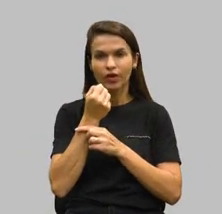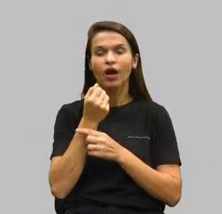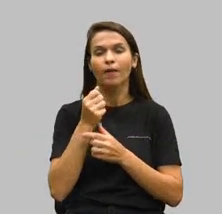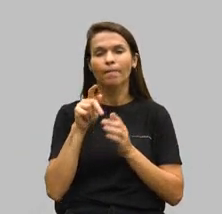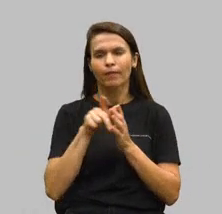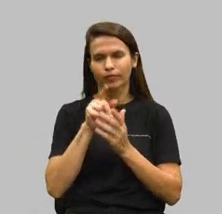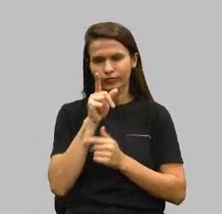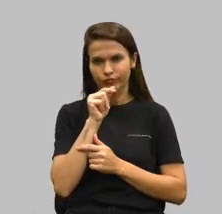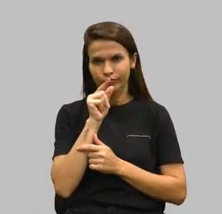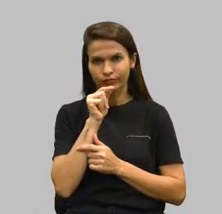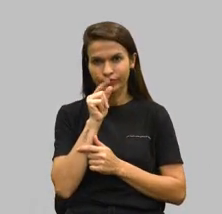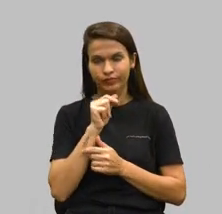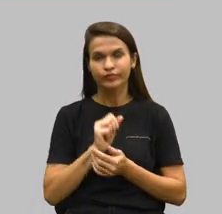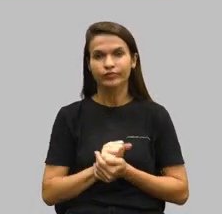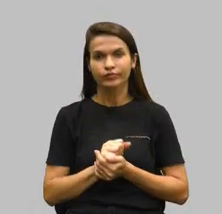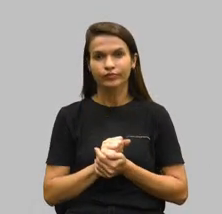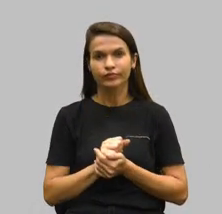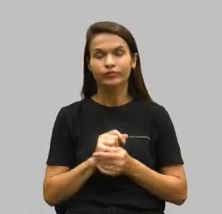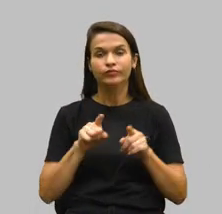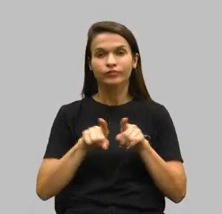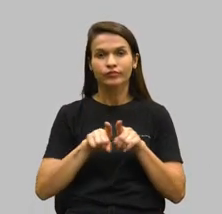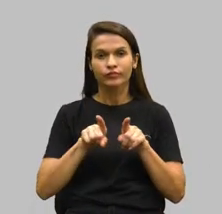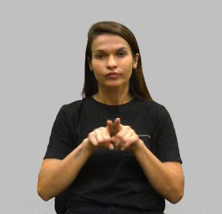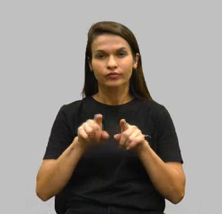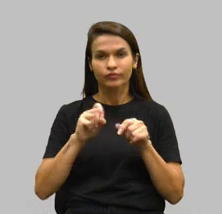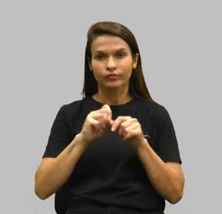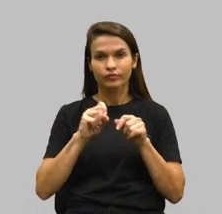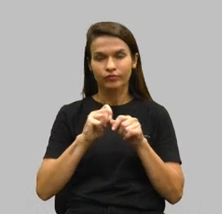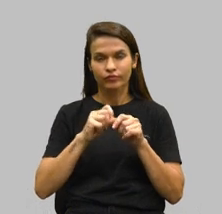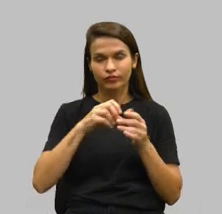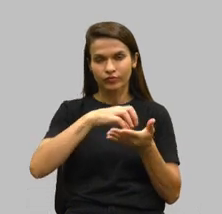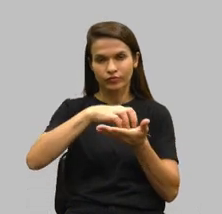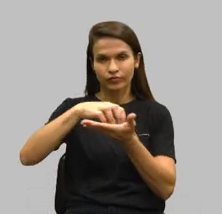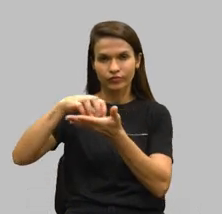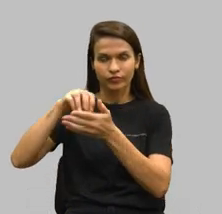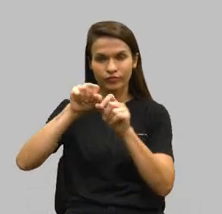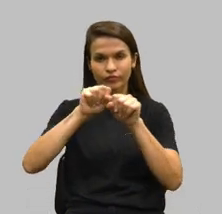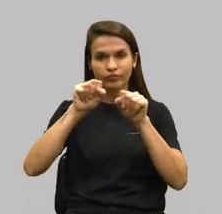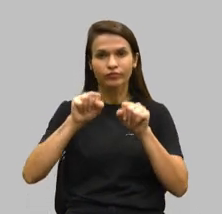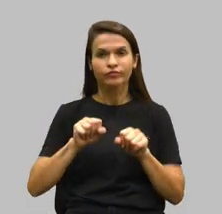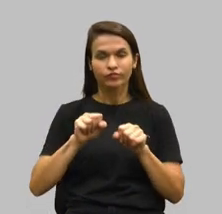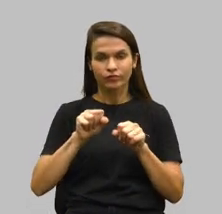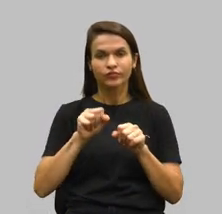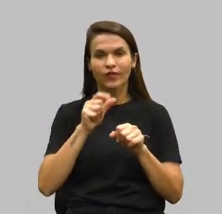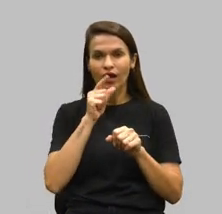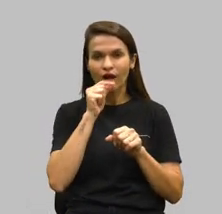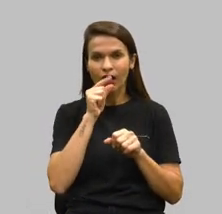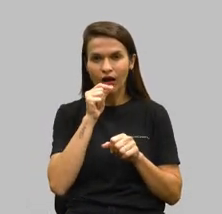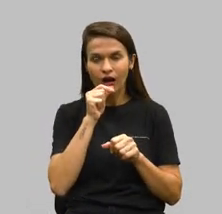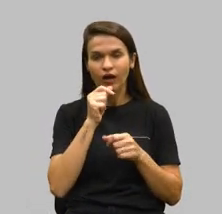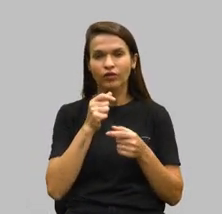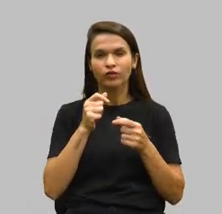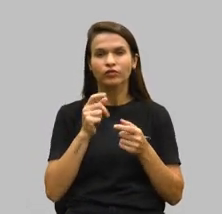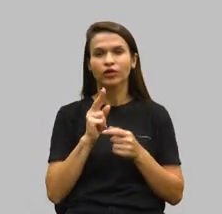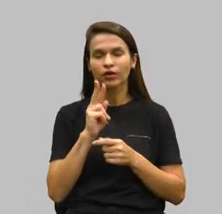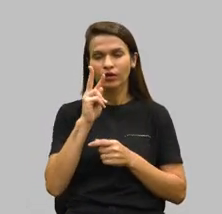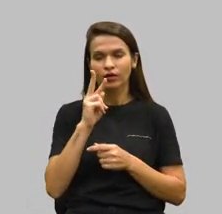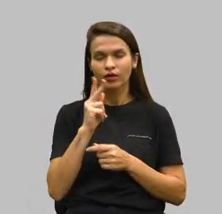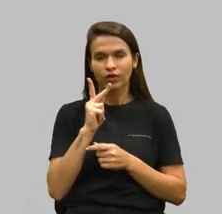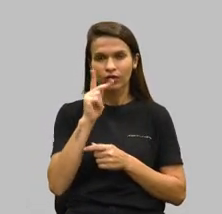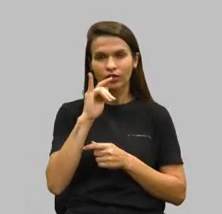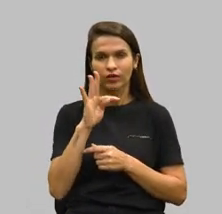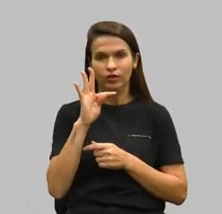hídrica também fizemos em relação à energização dos os e sistemas de abastecimento de água kits fotovoltaicos seis instalações